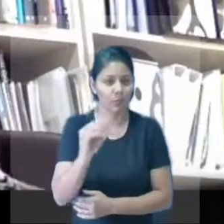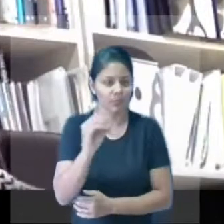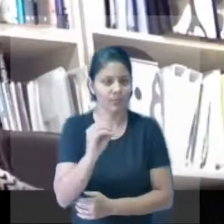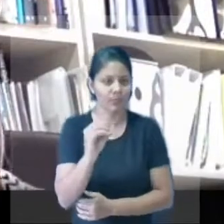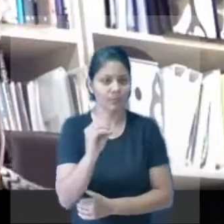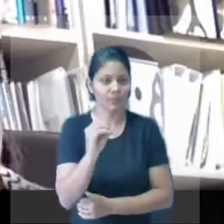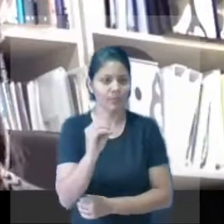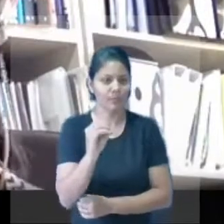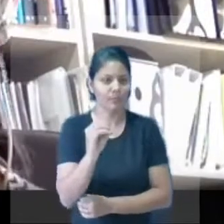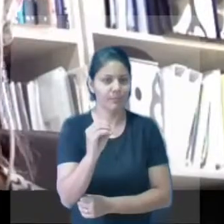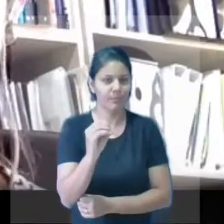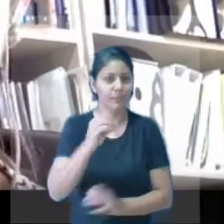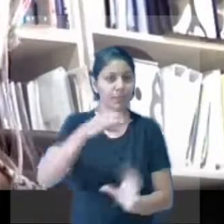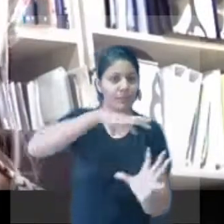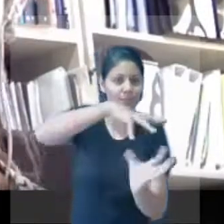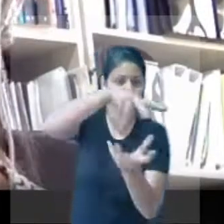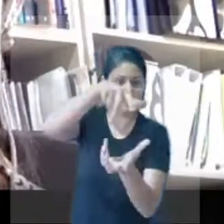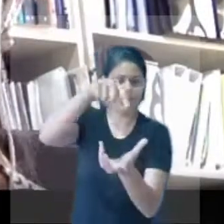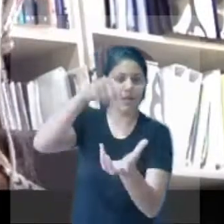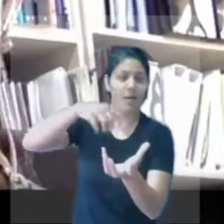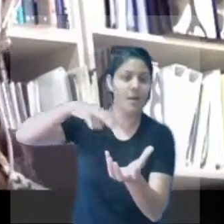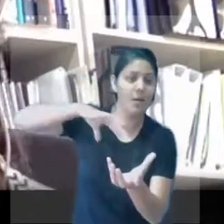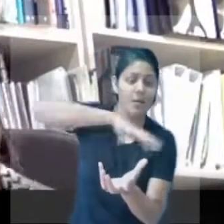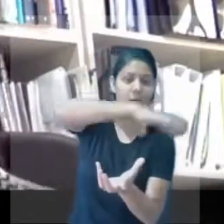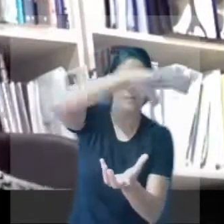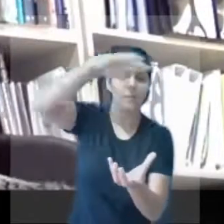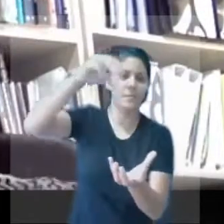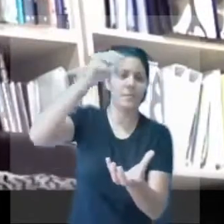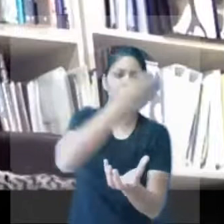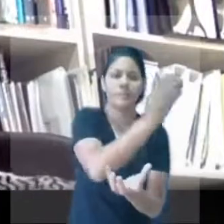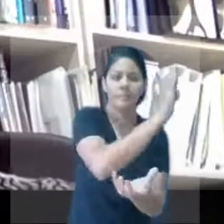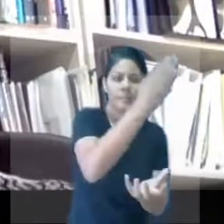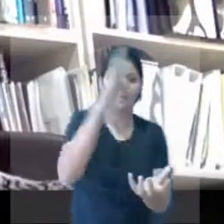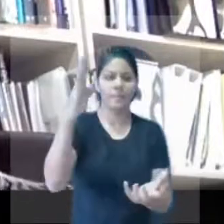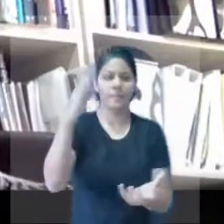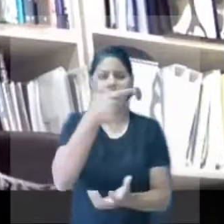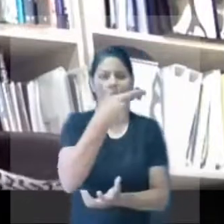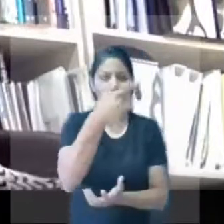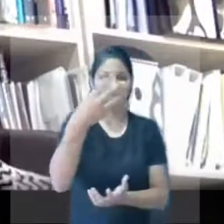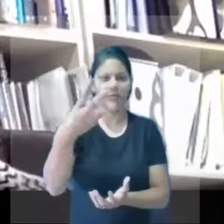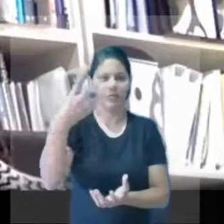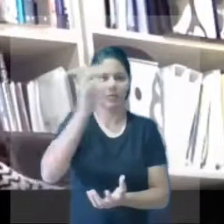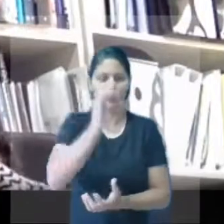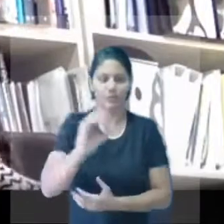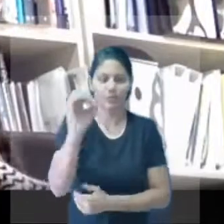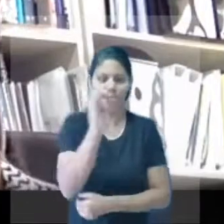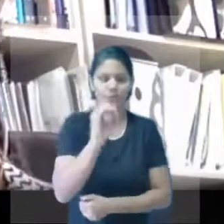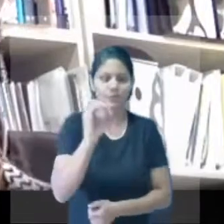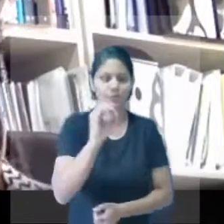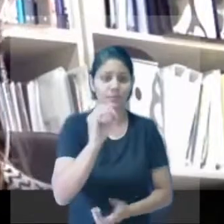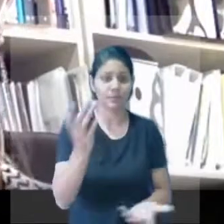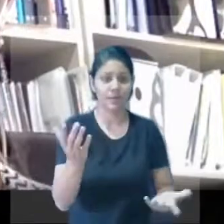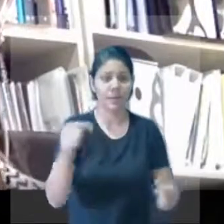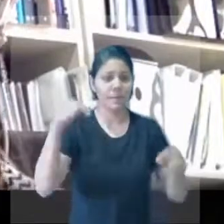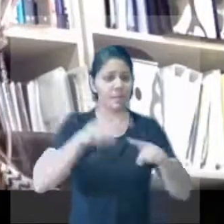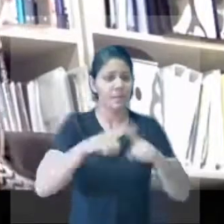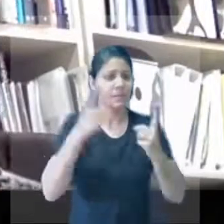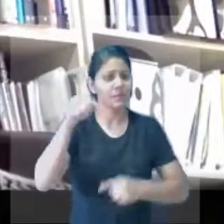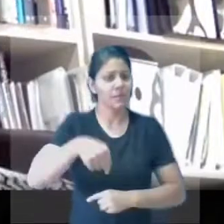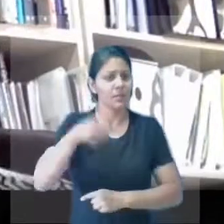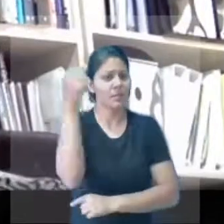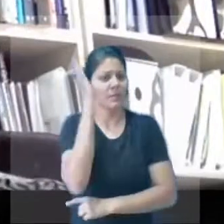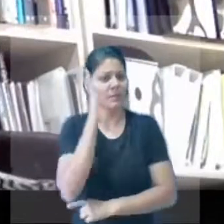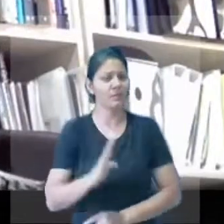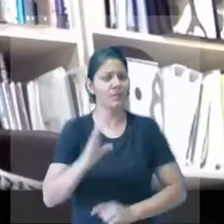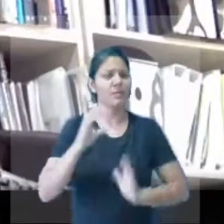temos também a comemoração das bibliotecas, né, no dia 23 de outubro. Mas no Brasil, nós temos um decreto, que é